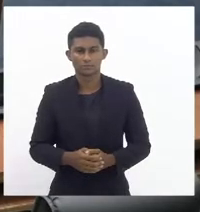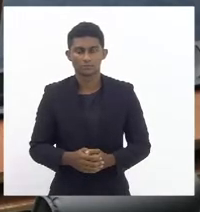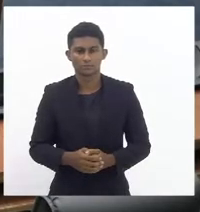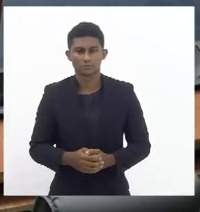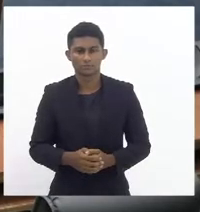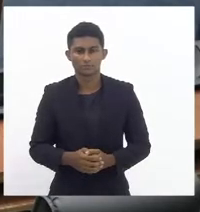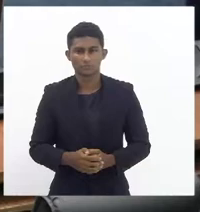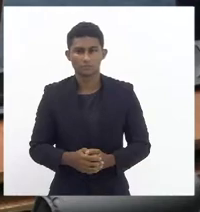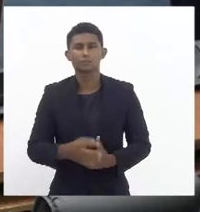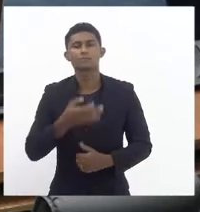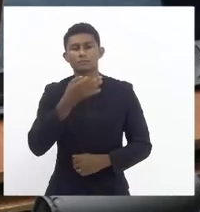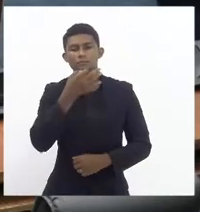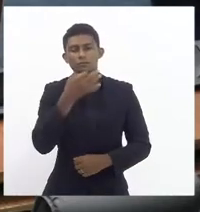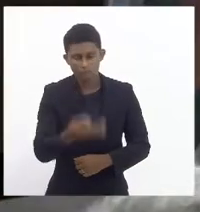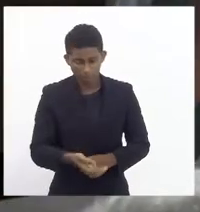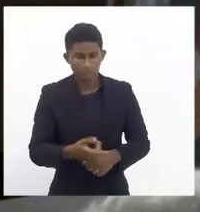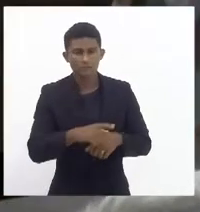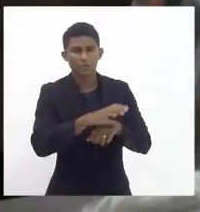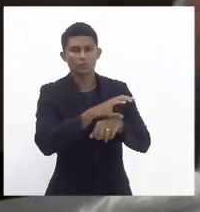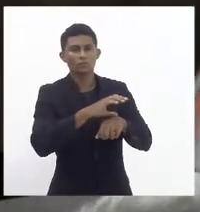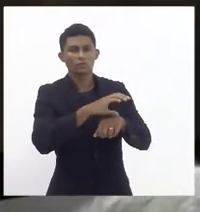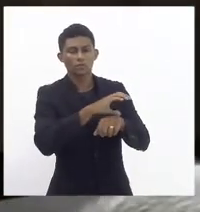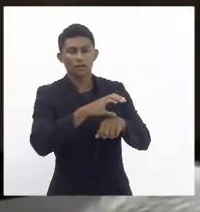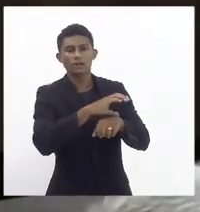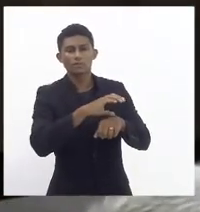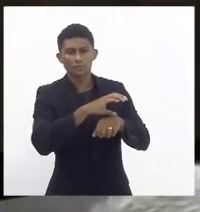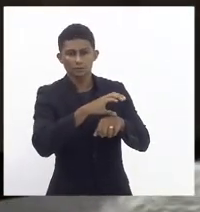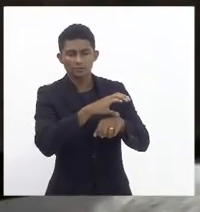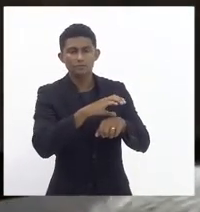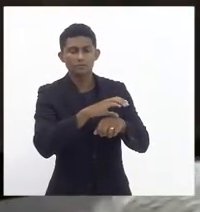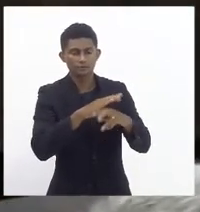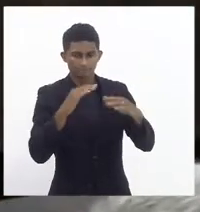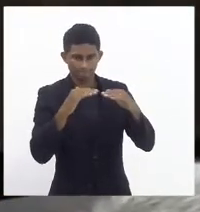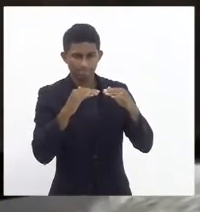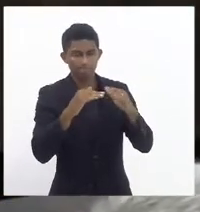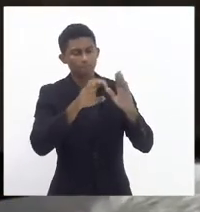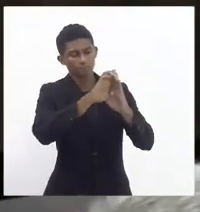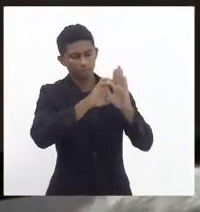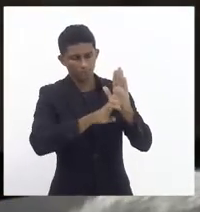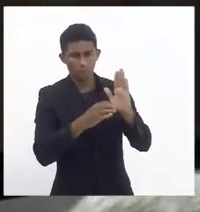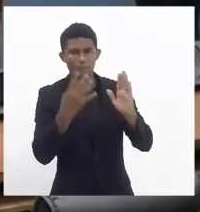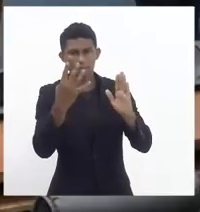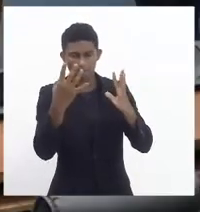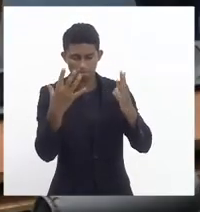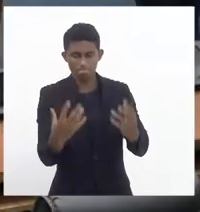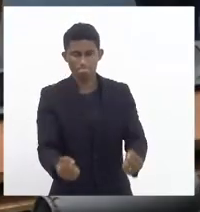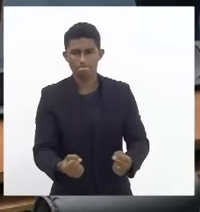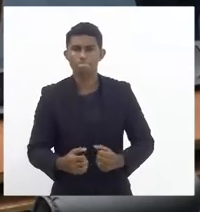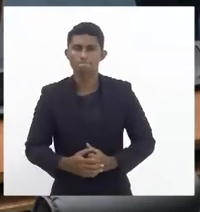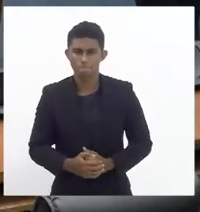é tão parecer é pela constitucionalidade com quatro emendas o presidente